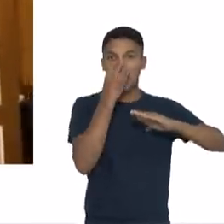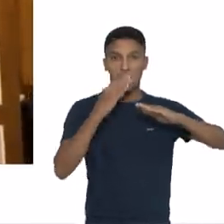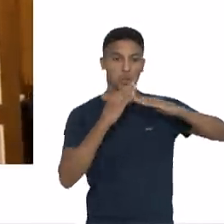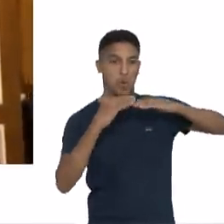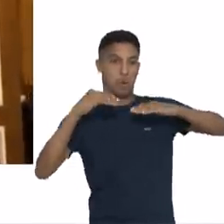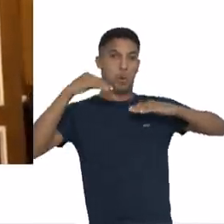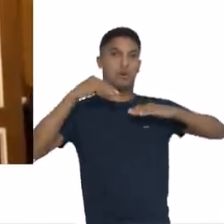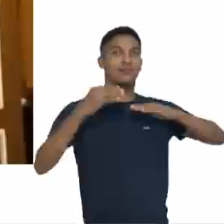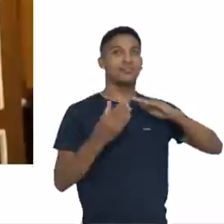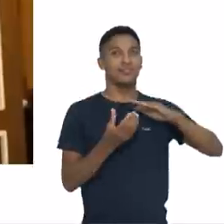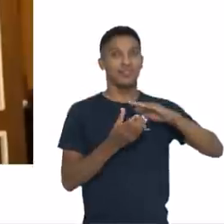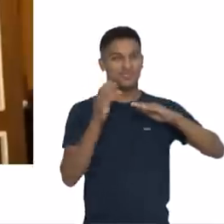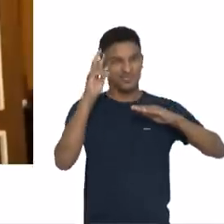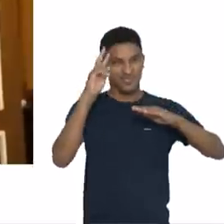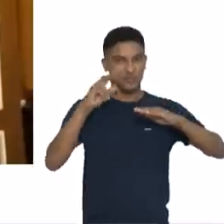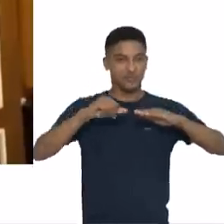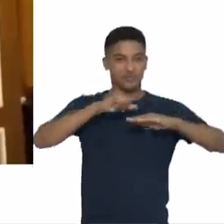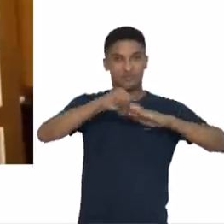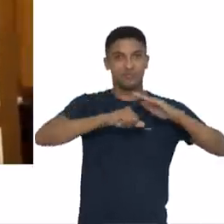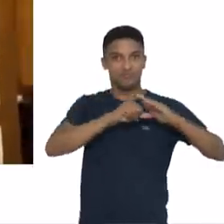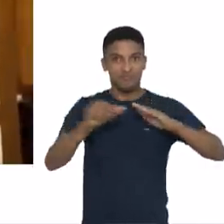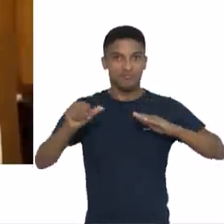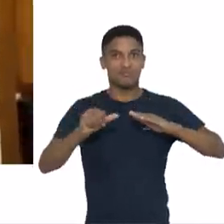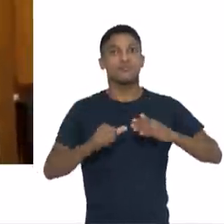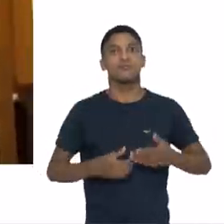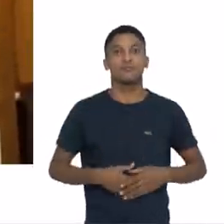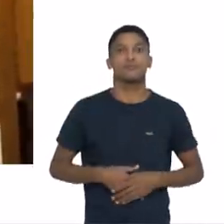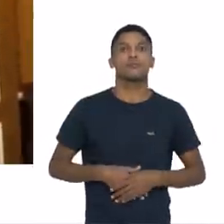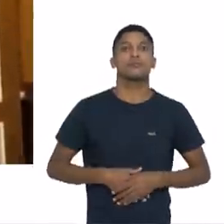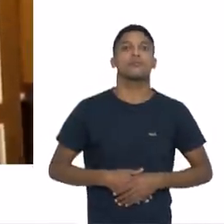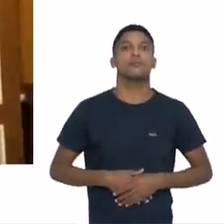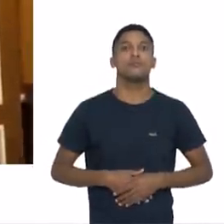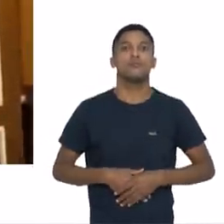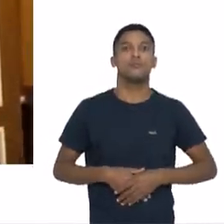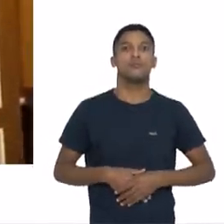terminar aqui, mais um pouco, vamos lá.